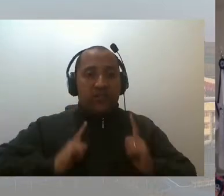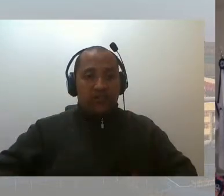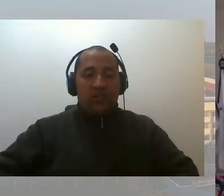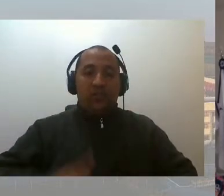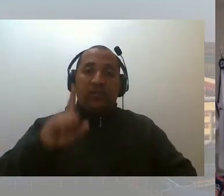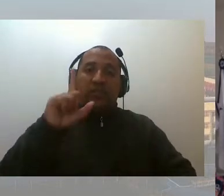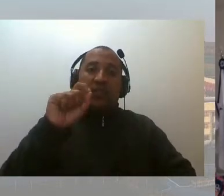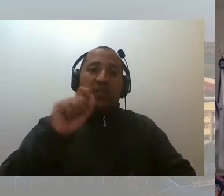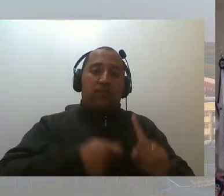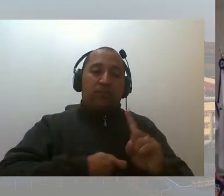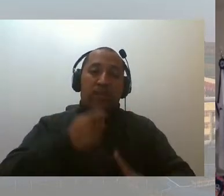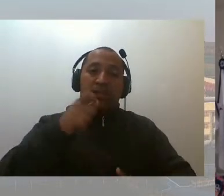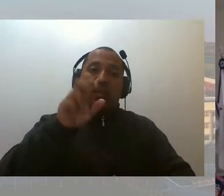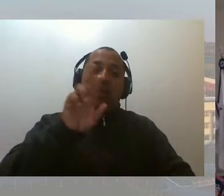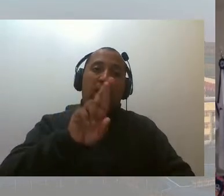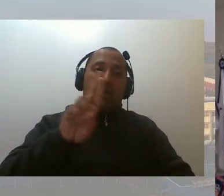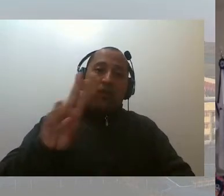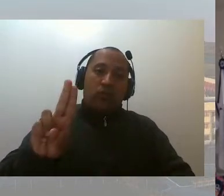RU esteve em funcionamento.